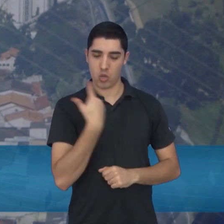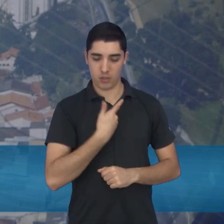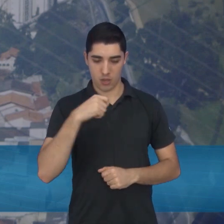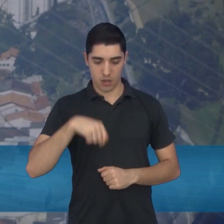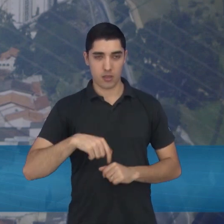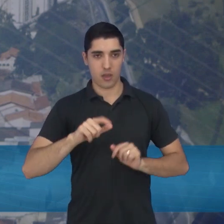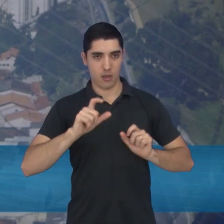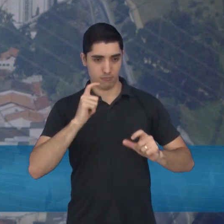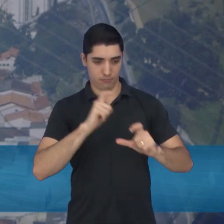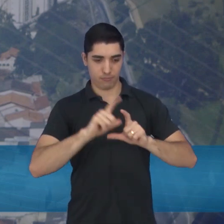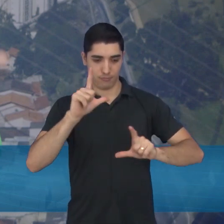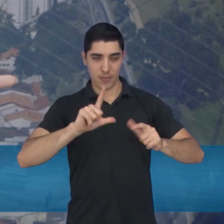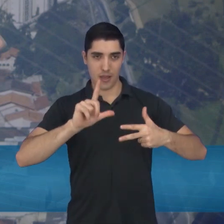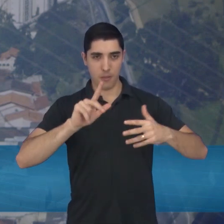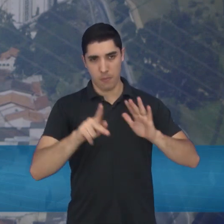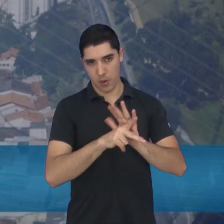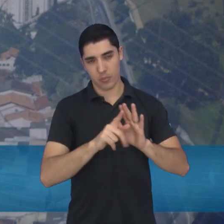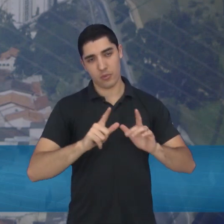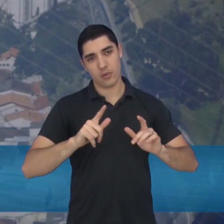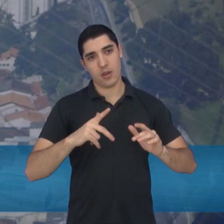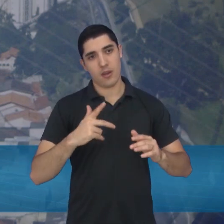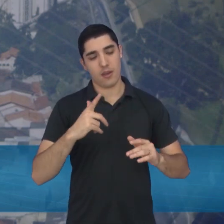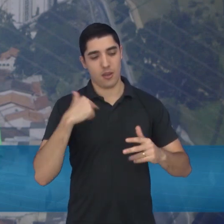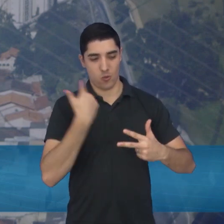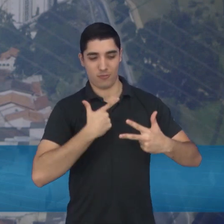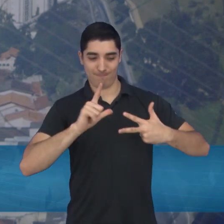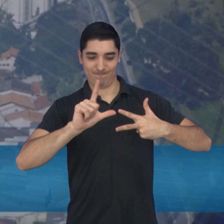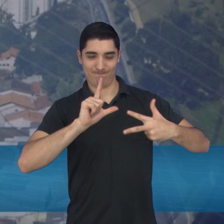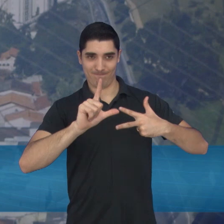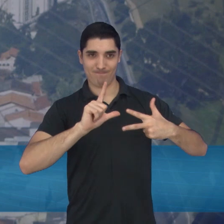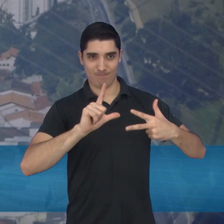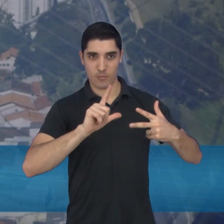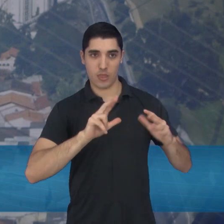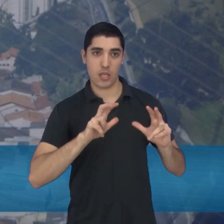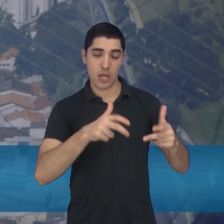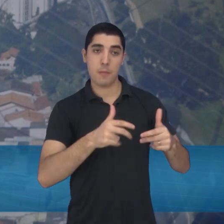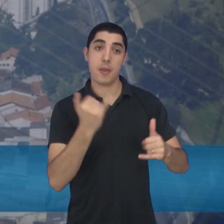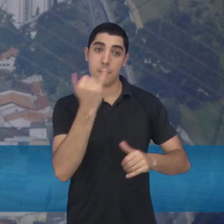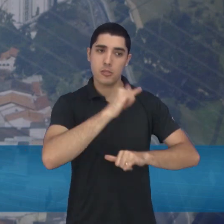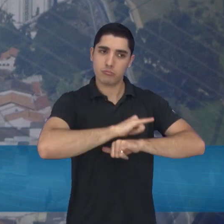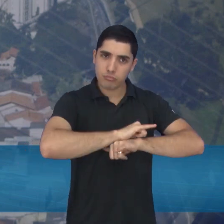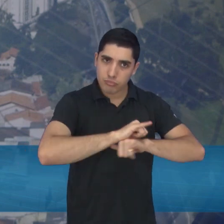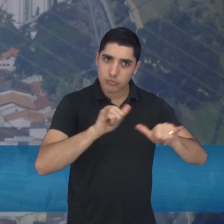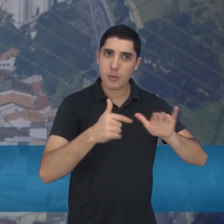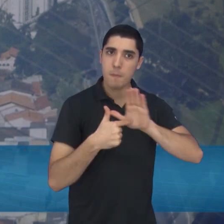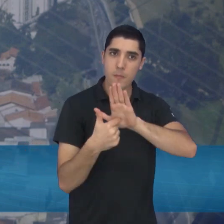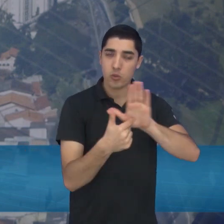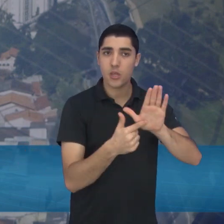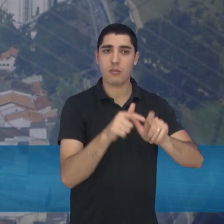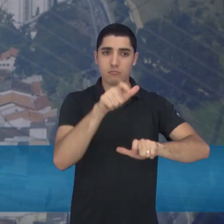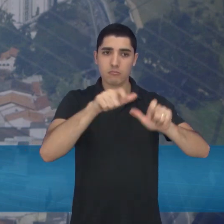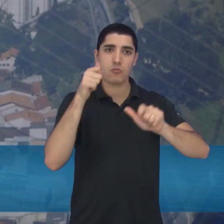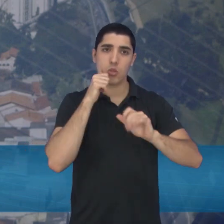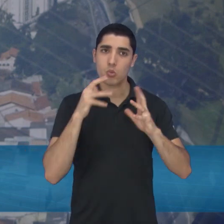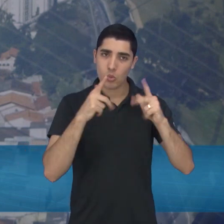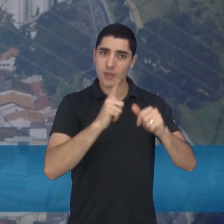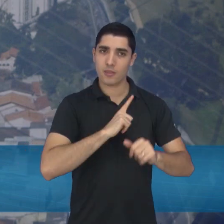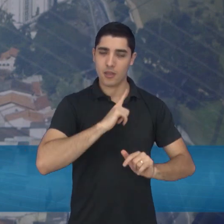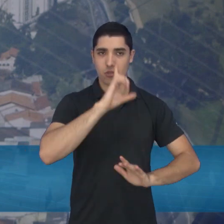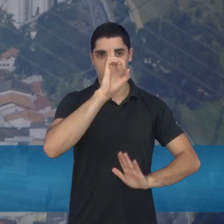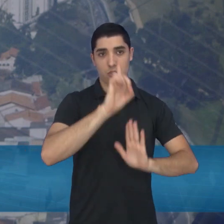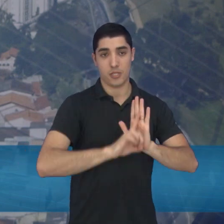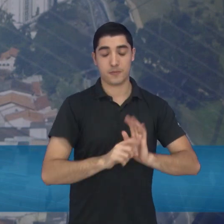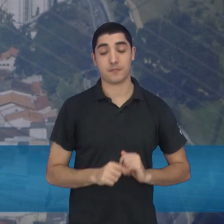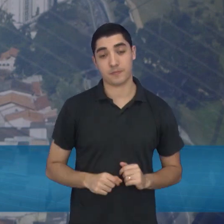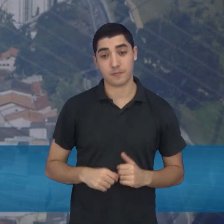Legislativa, frisar que essas empregadas, essas funcionárias também têm todo esse direito. E por falar em